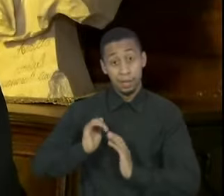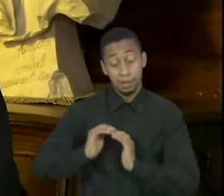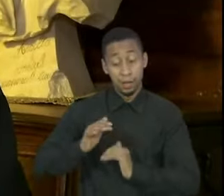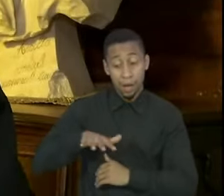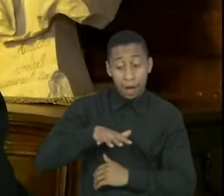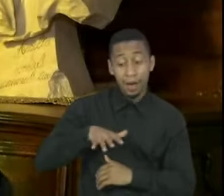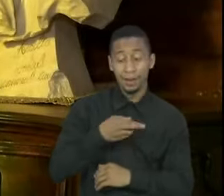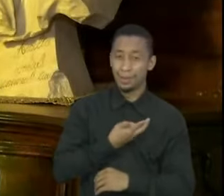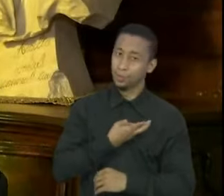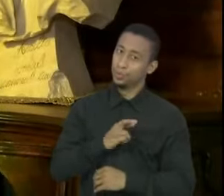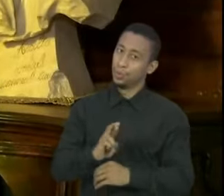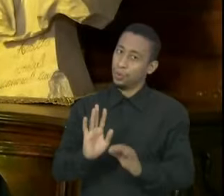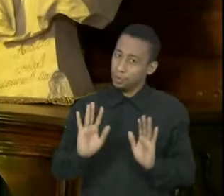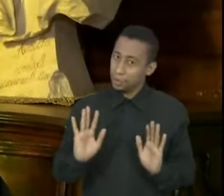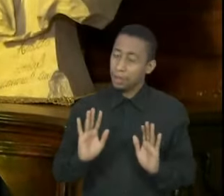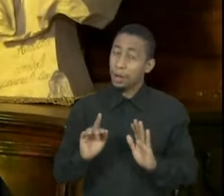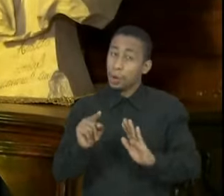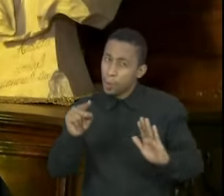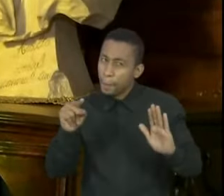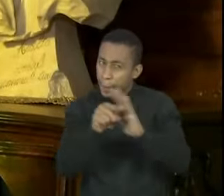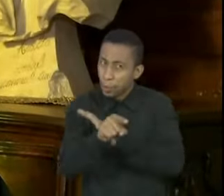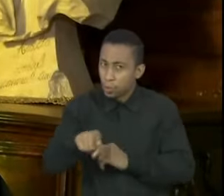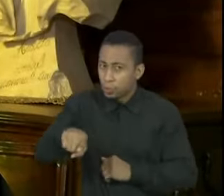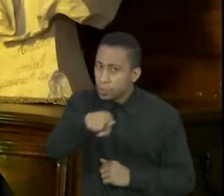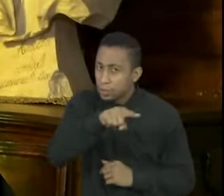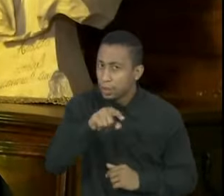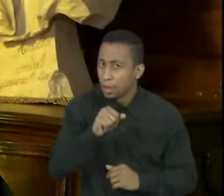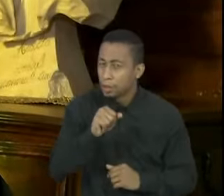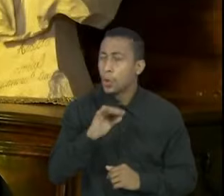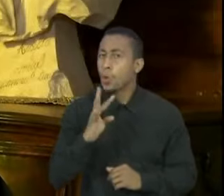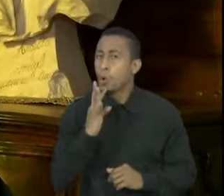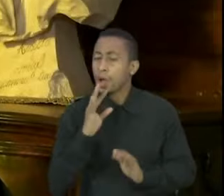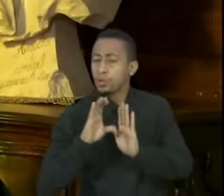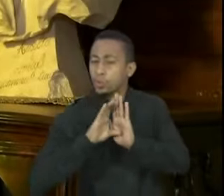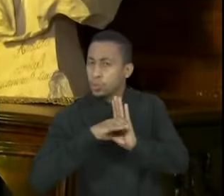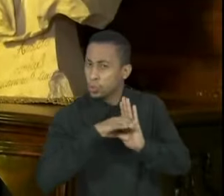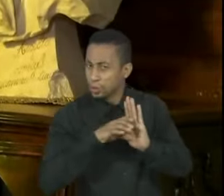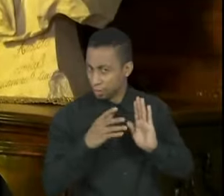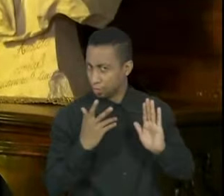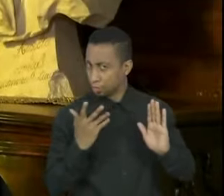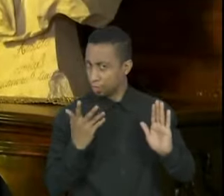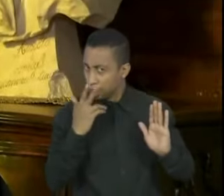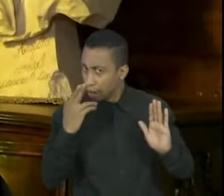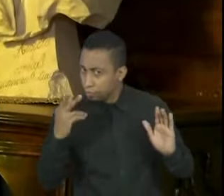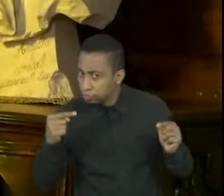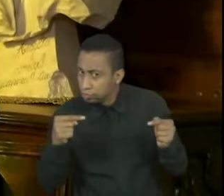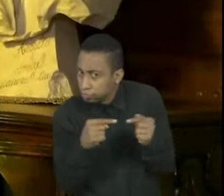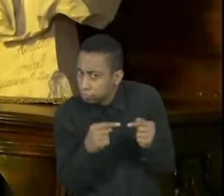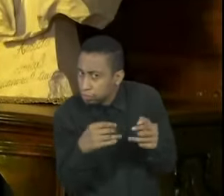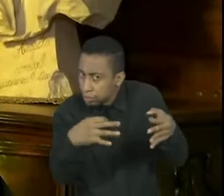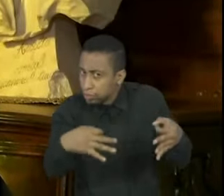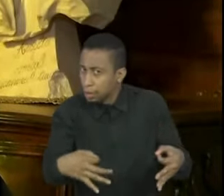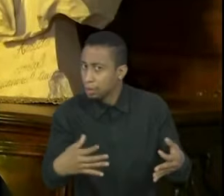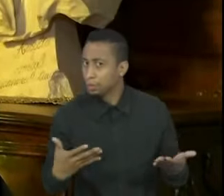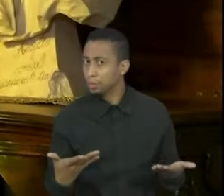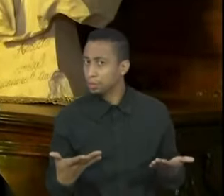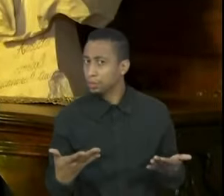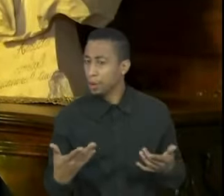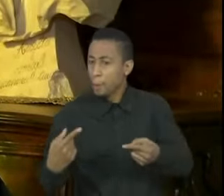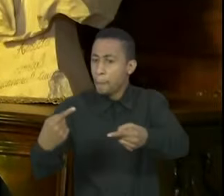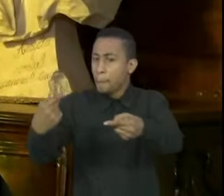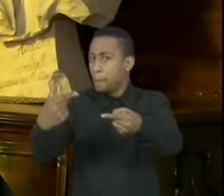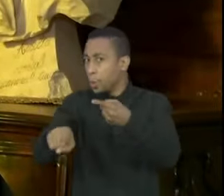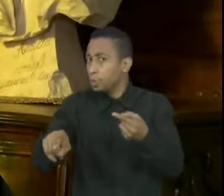eu pergunto a quem entende mais do que eu de Constituição se isso está de fato em conformidade com a Constituição